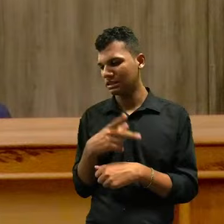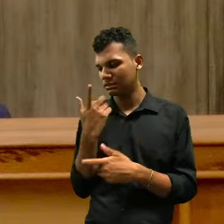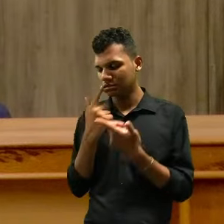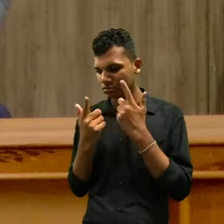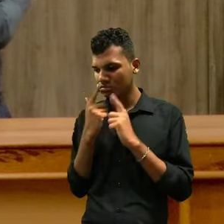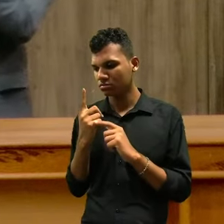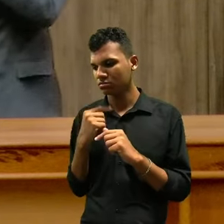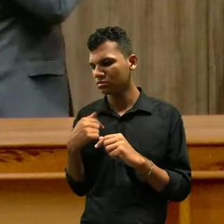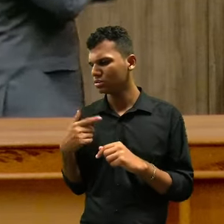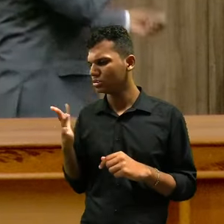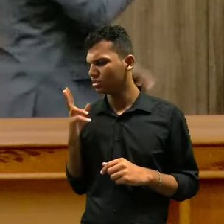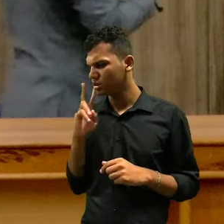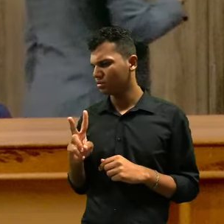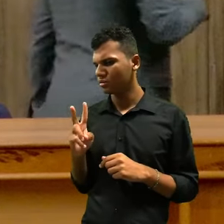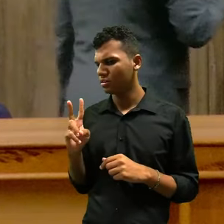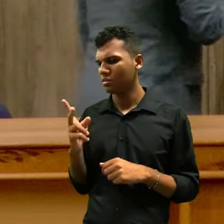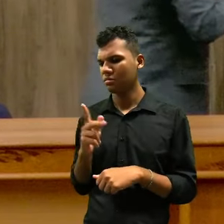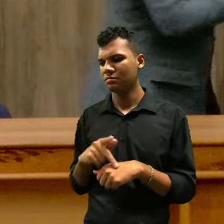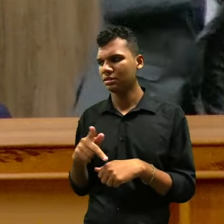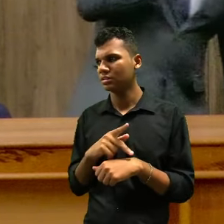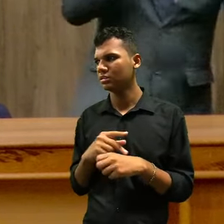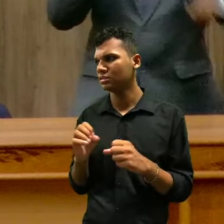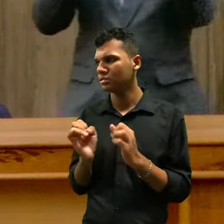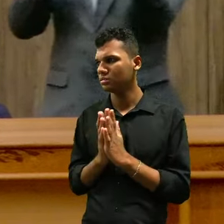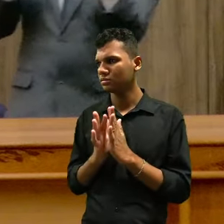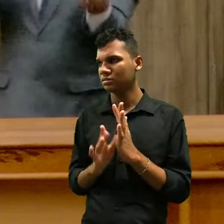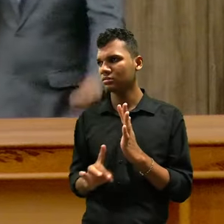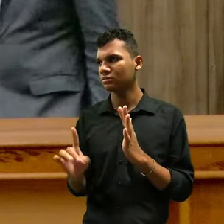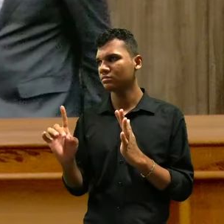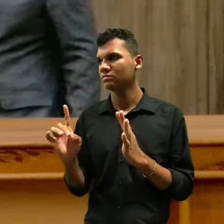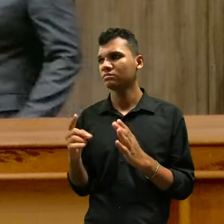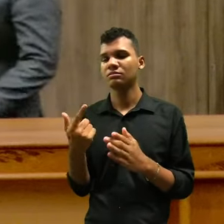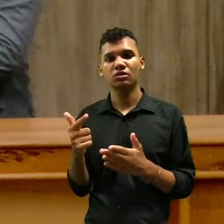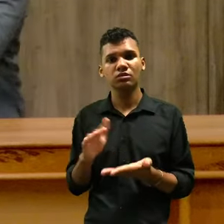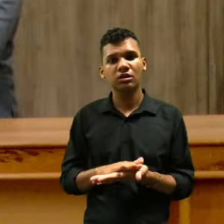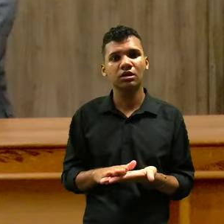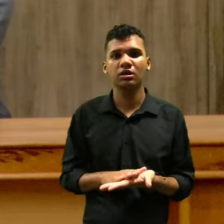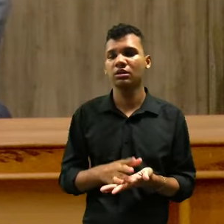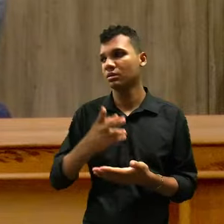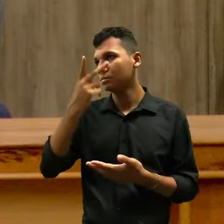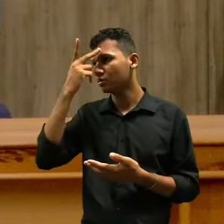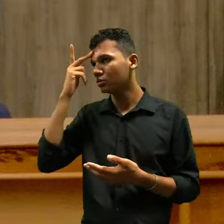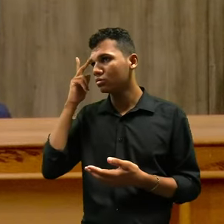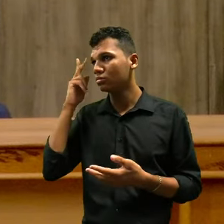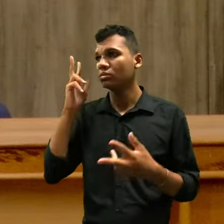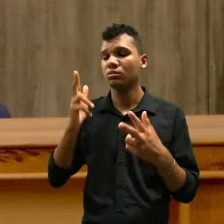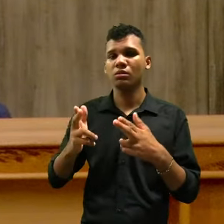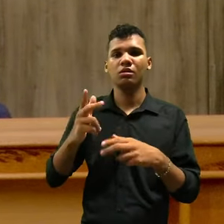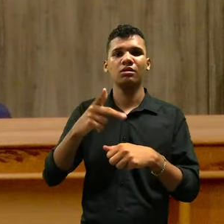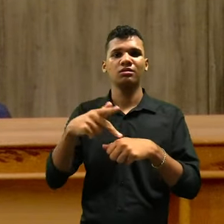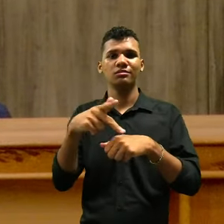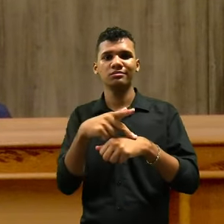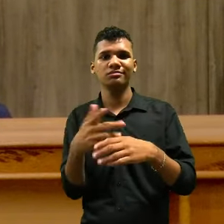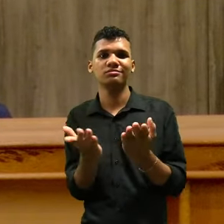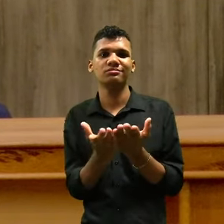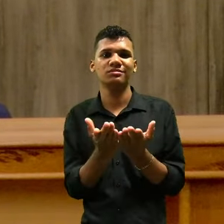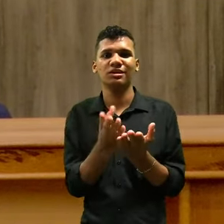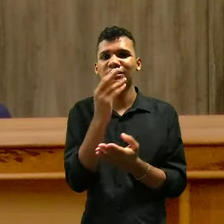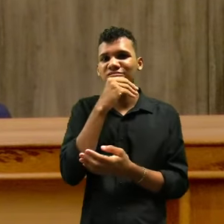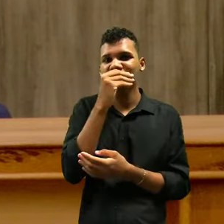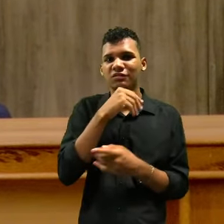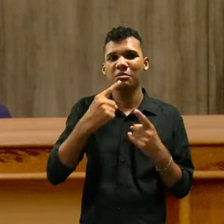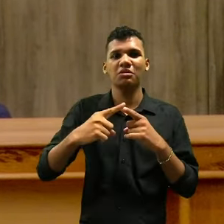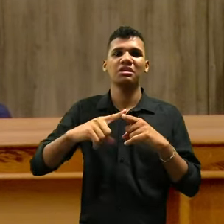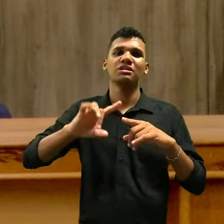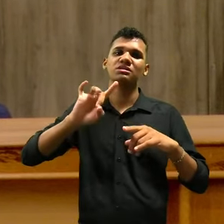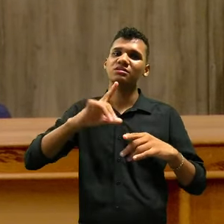Vocês já viram pedra glorificar a igreja tá cheia de crente pedra que quando só tem o emocional